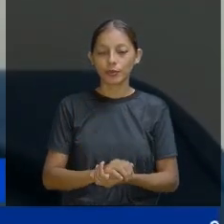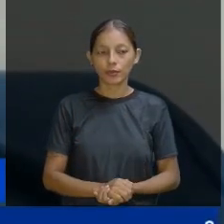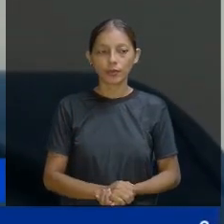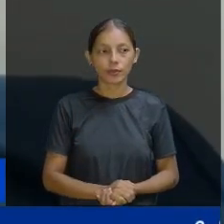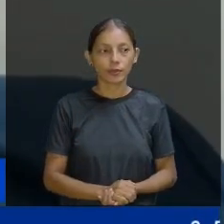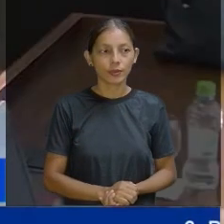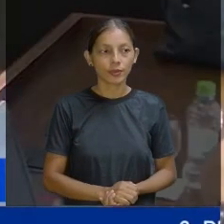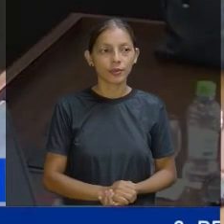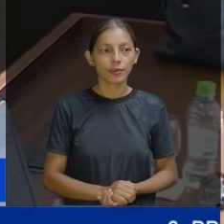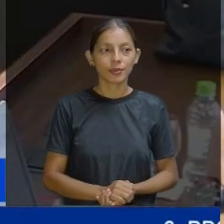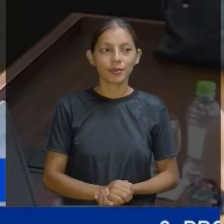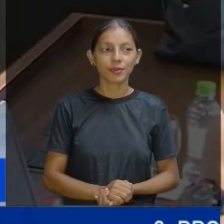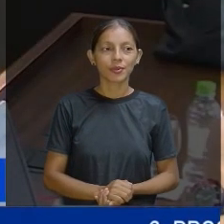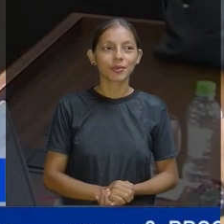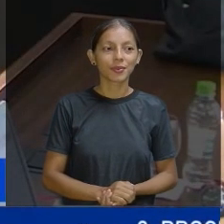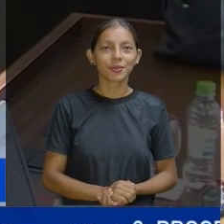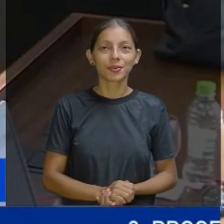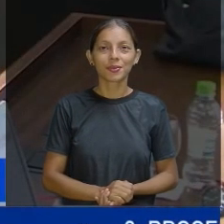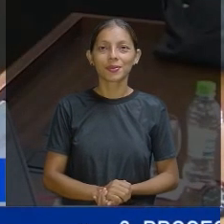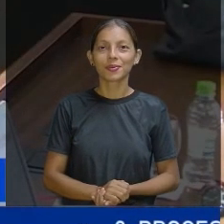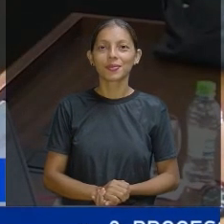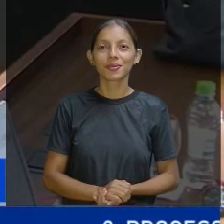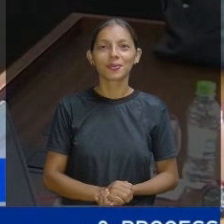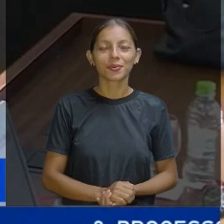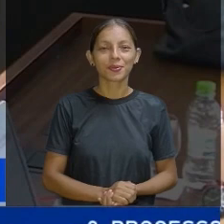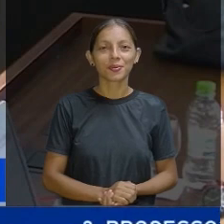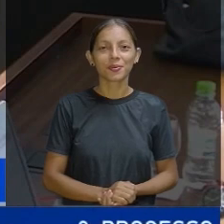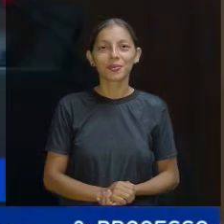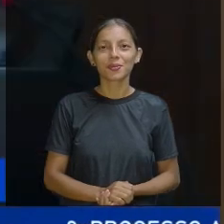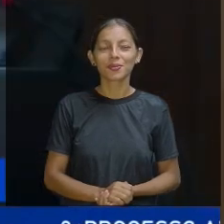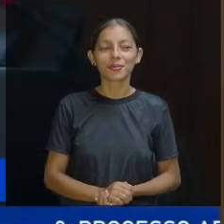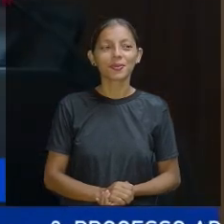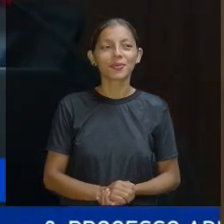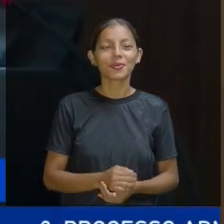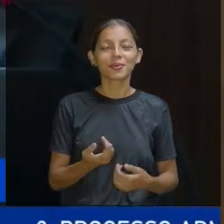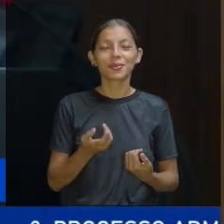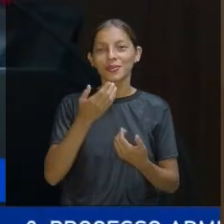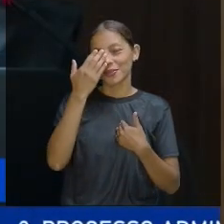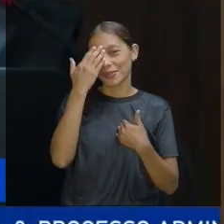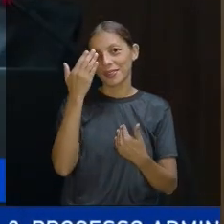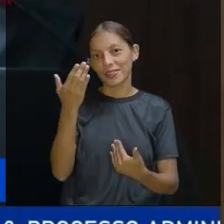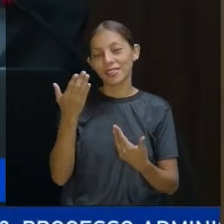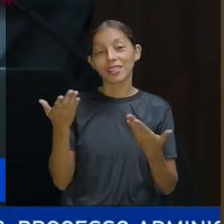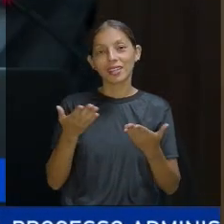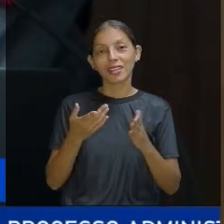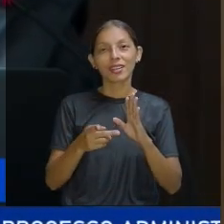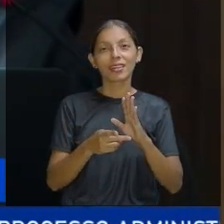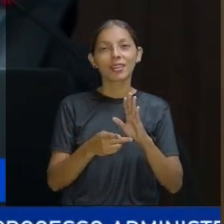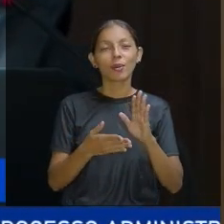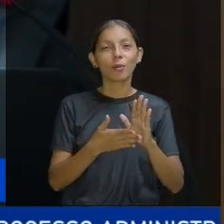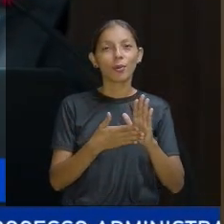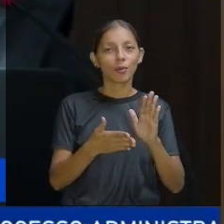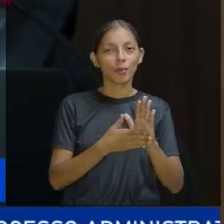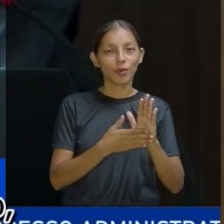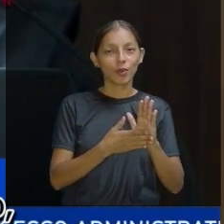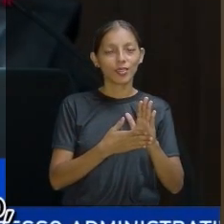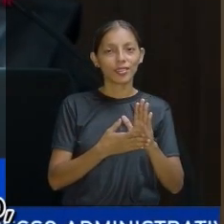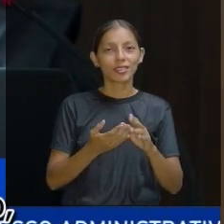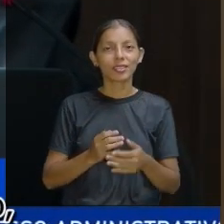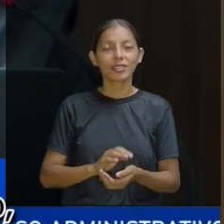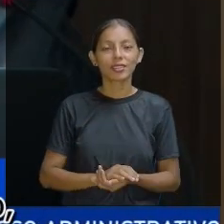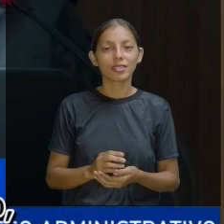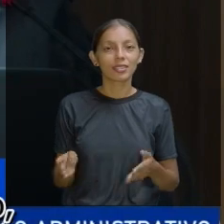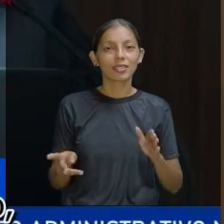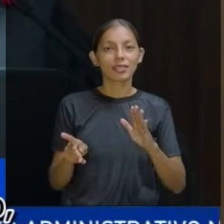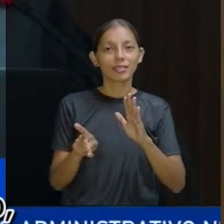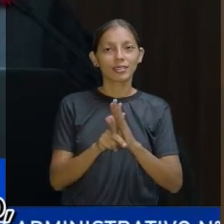Carlos Torque. Obrigado. Bom, como essa é uma proposta que é de resolução de estruturação interna... Foco no desembargador